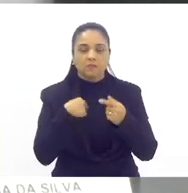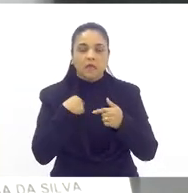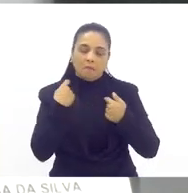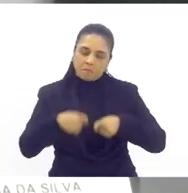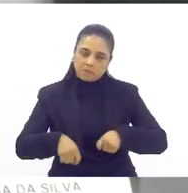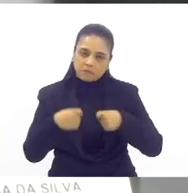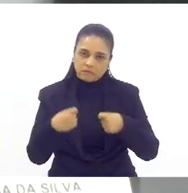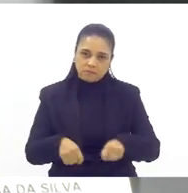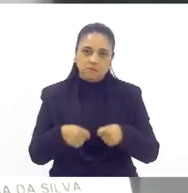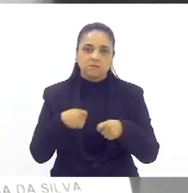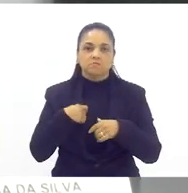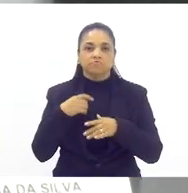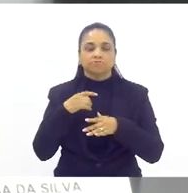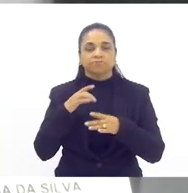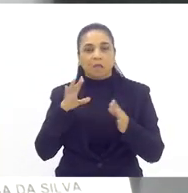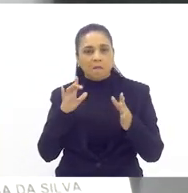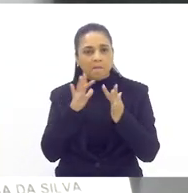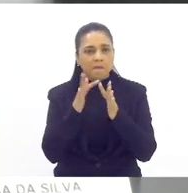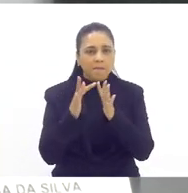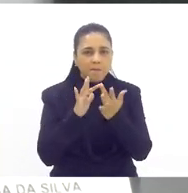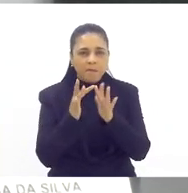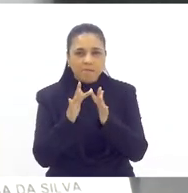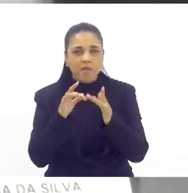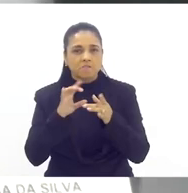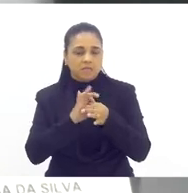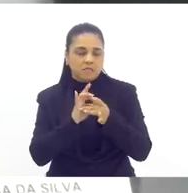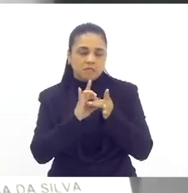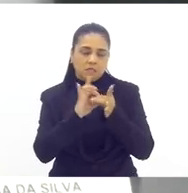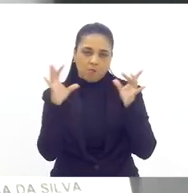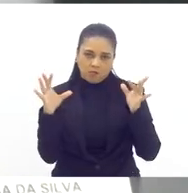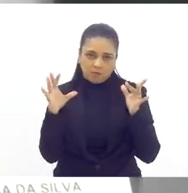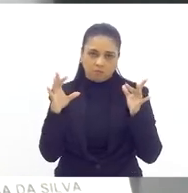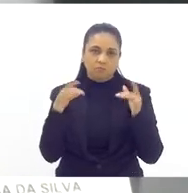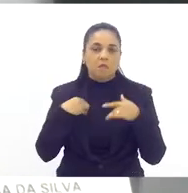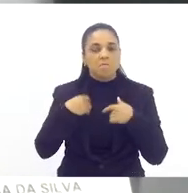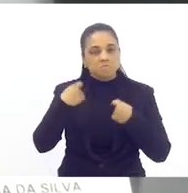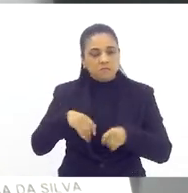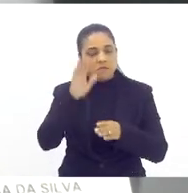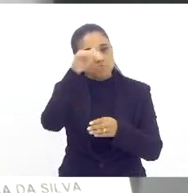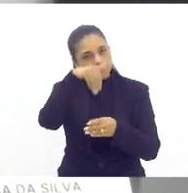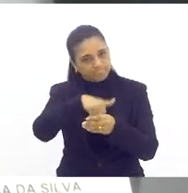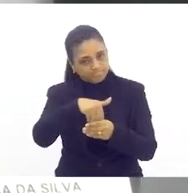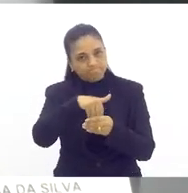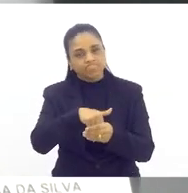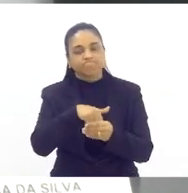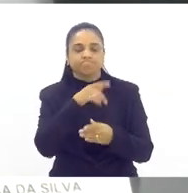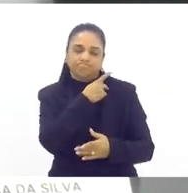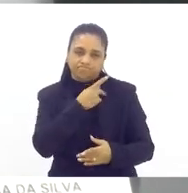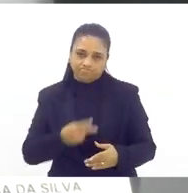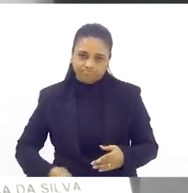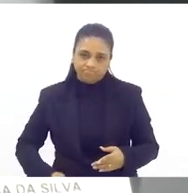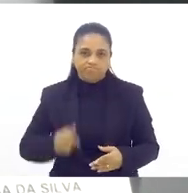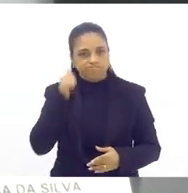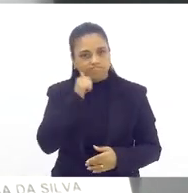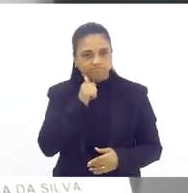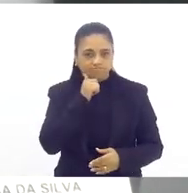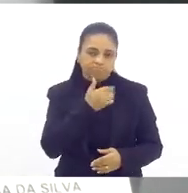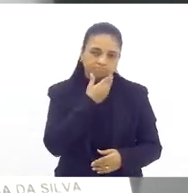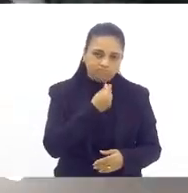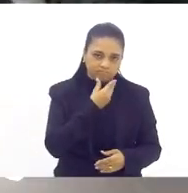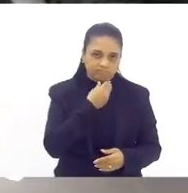que a nossa rede tem uma gestão democrática a gente precisa eleger o nosso Presidente e a nossa presidenta Muito